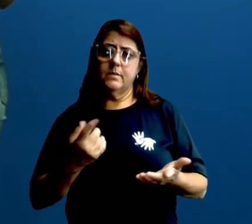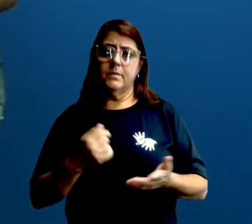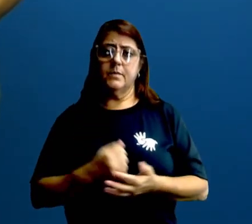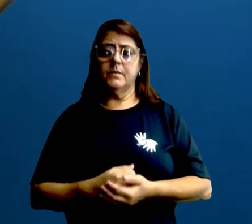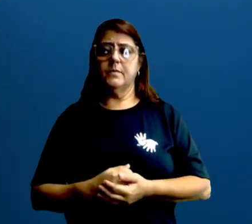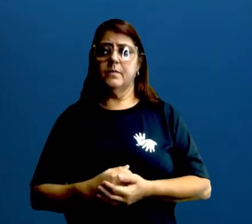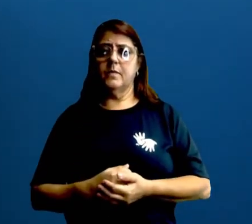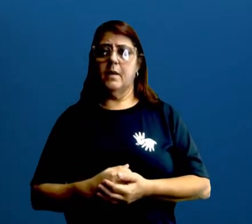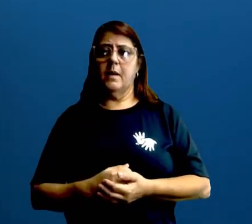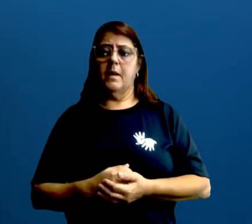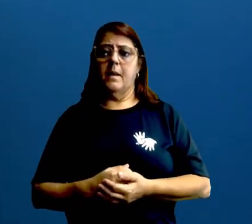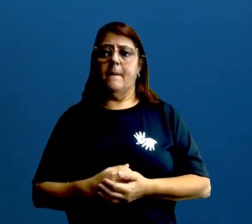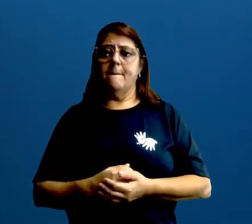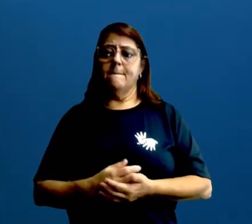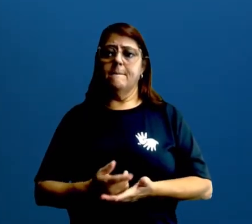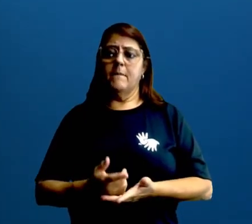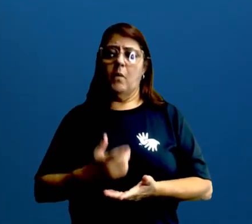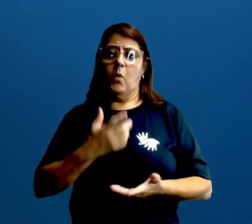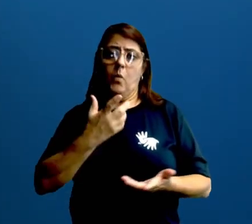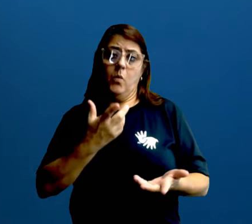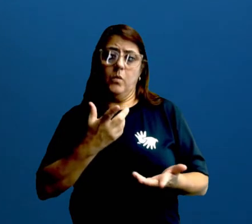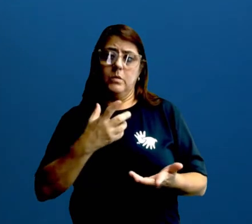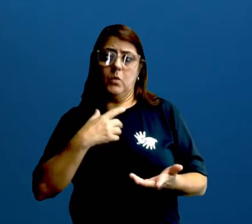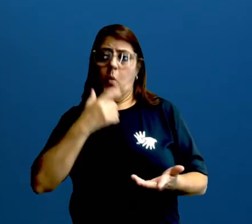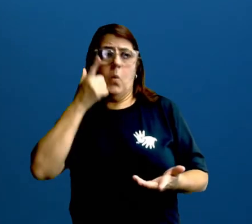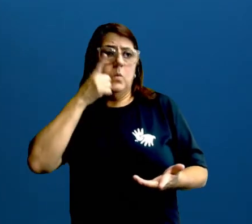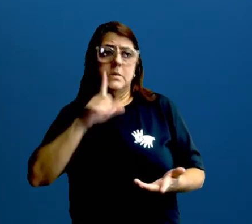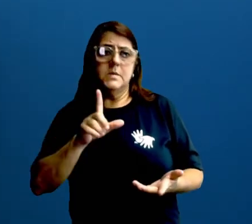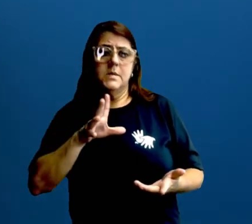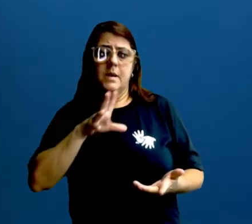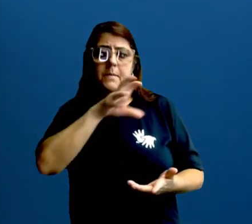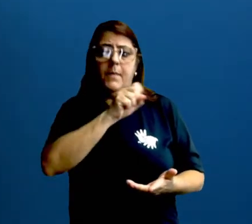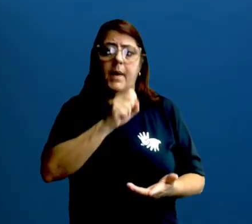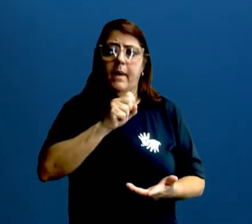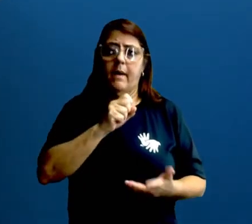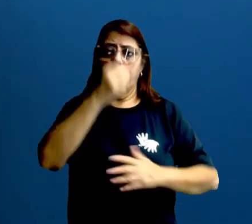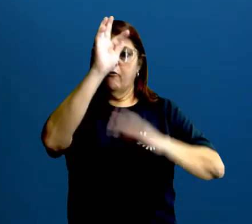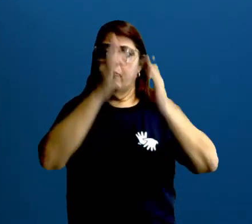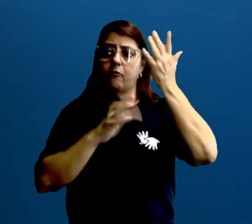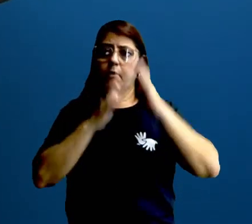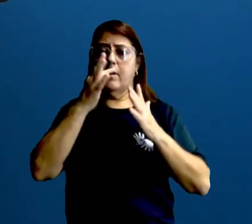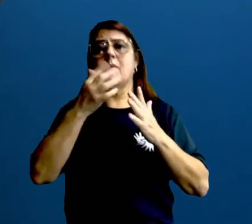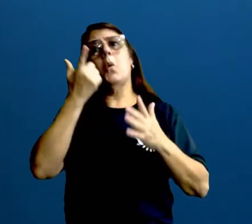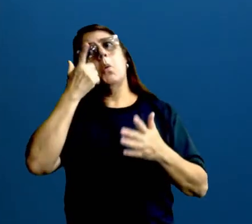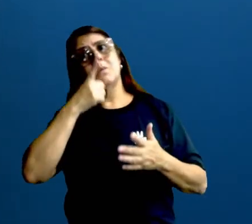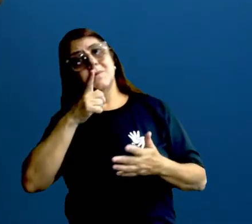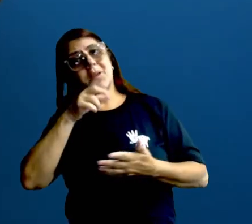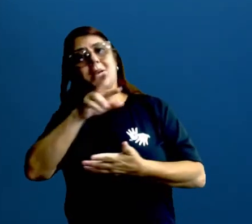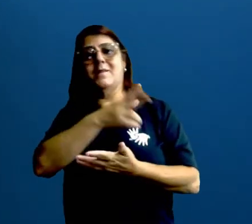um patrimônio imaterial, porque a gente não consegue pegar o frevo, né? A gente consegue dançá-lo.